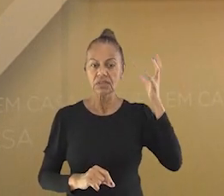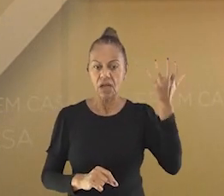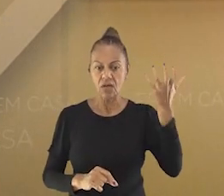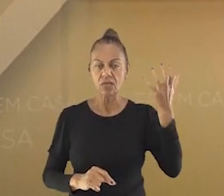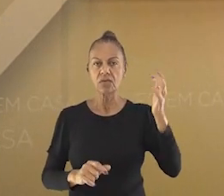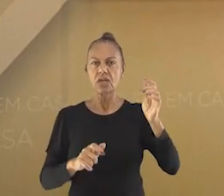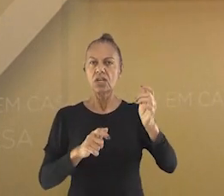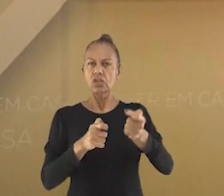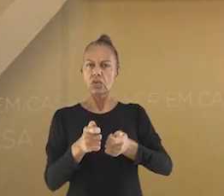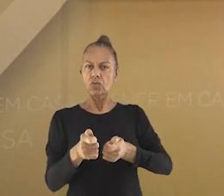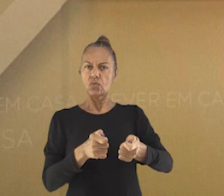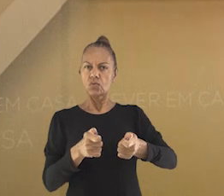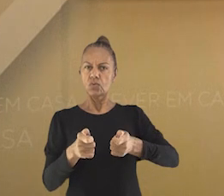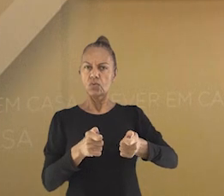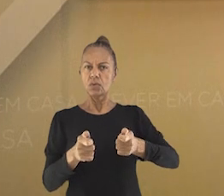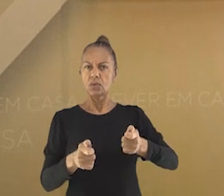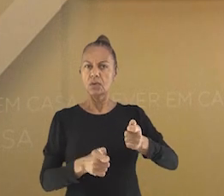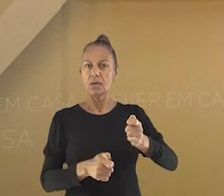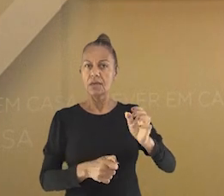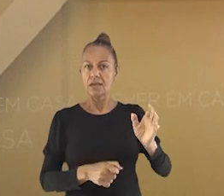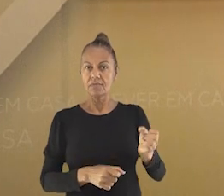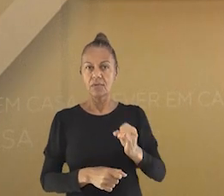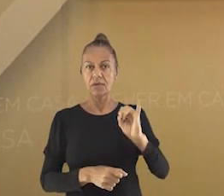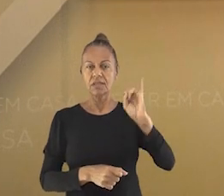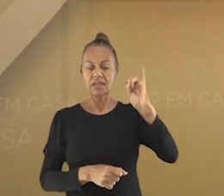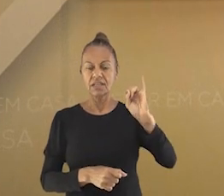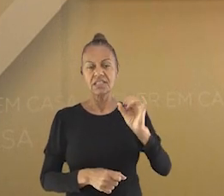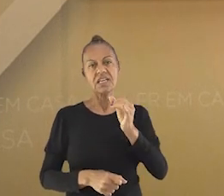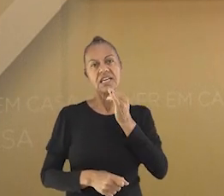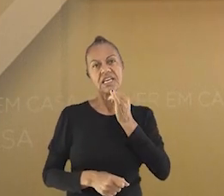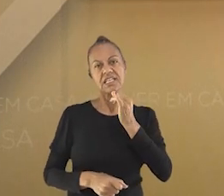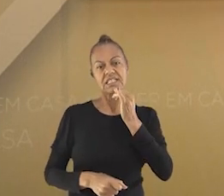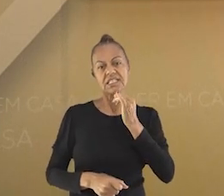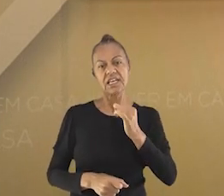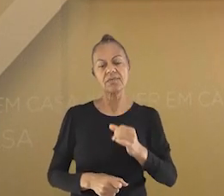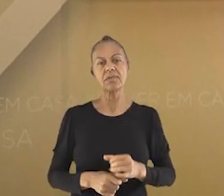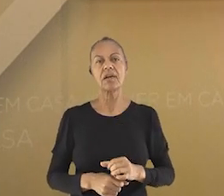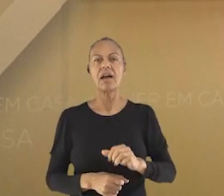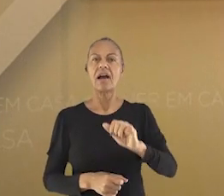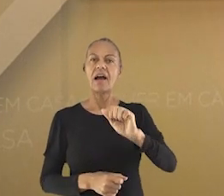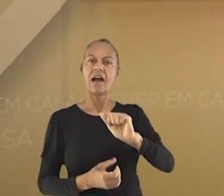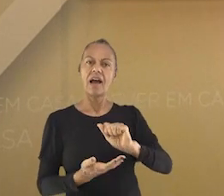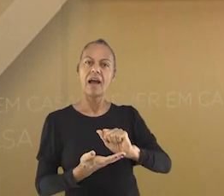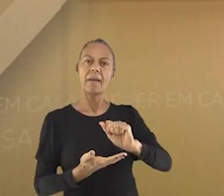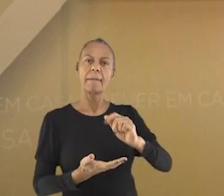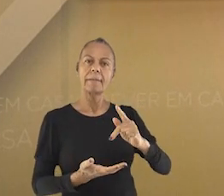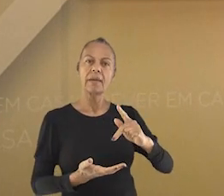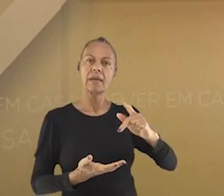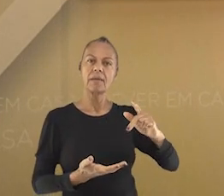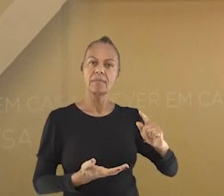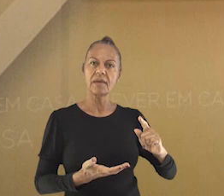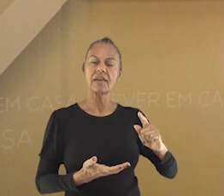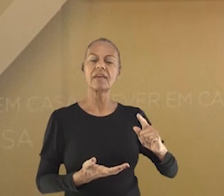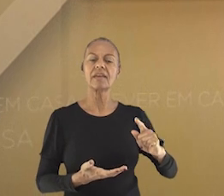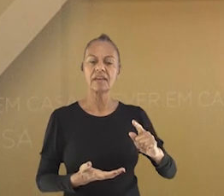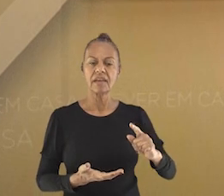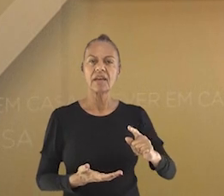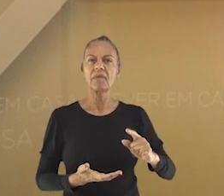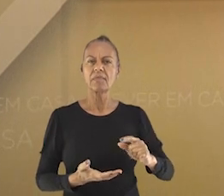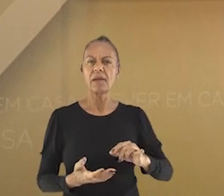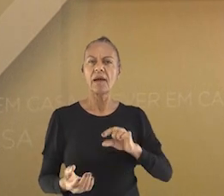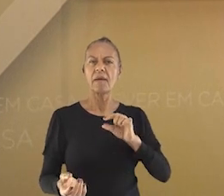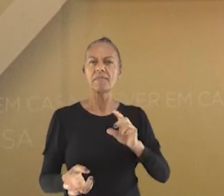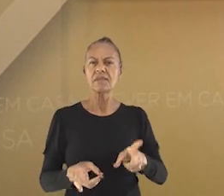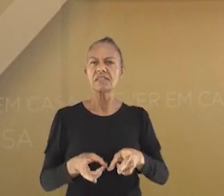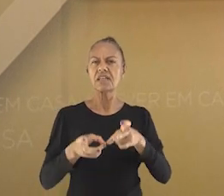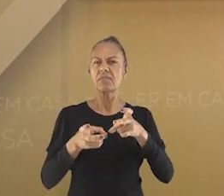que soluções de manejo e controle são essenciais. Por exemplo, o uso de aplicativos capazes